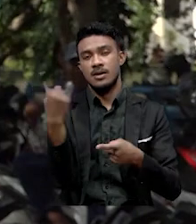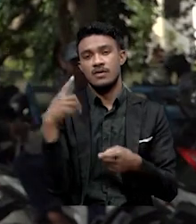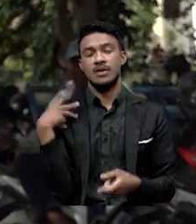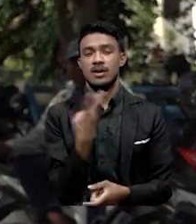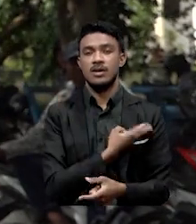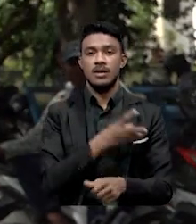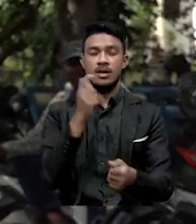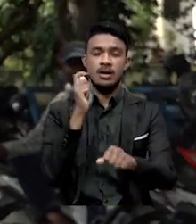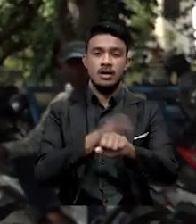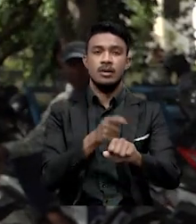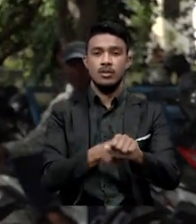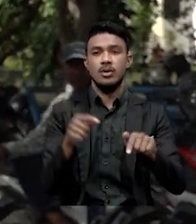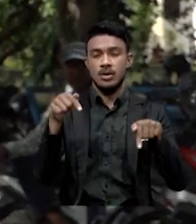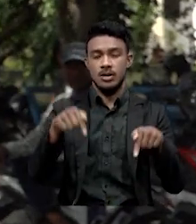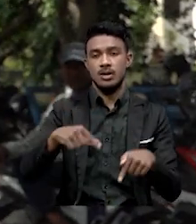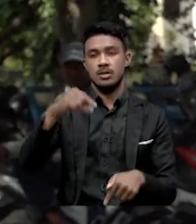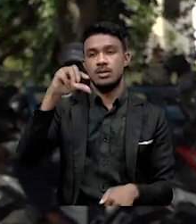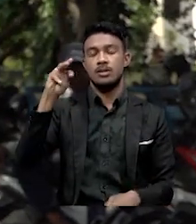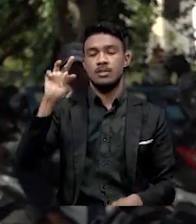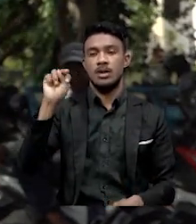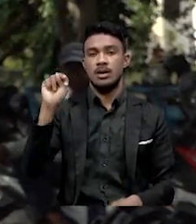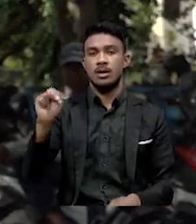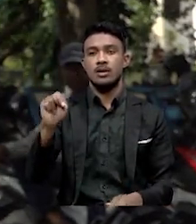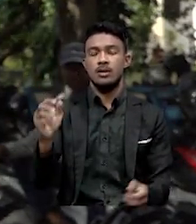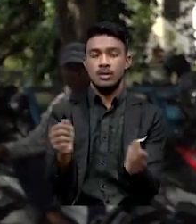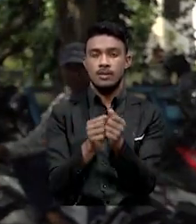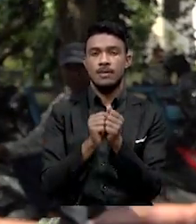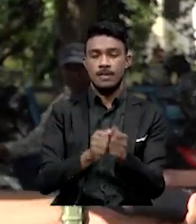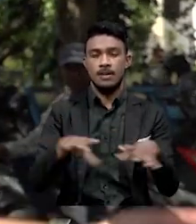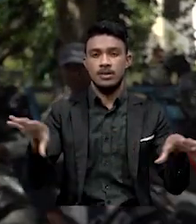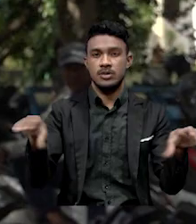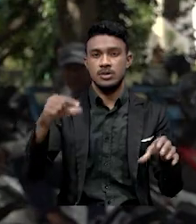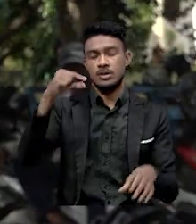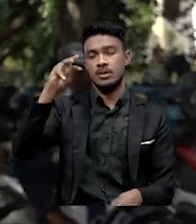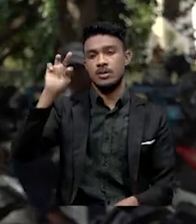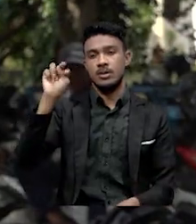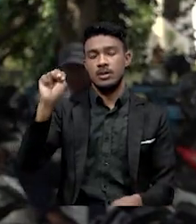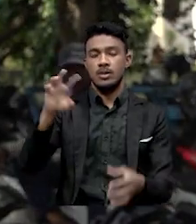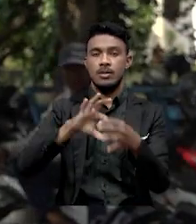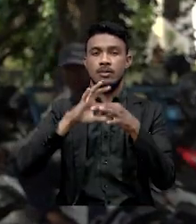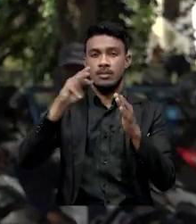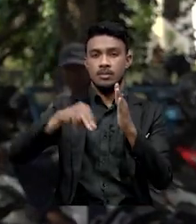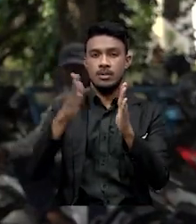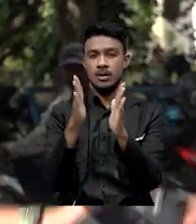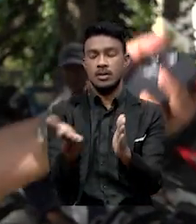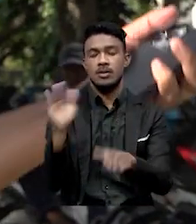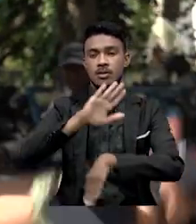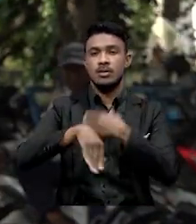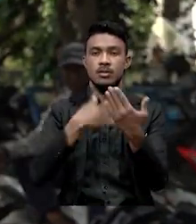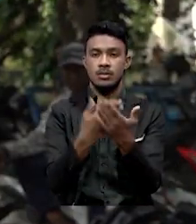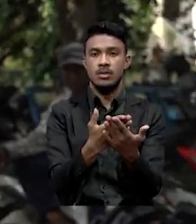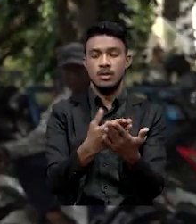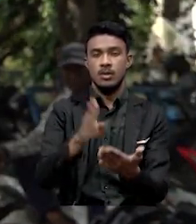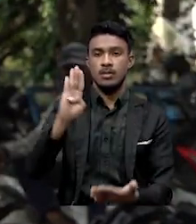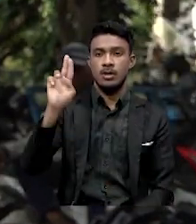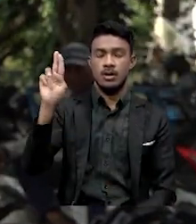dana, GMN ho istitu sangu totu, istitu sangu media sira, parceiro sira, patrocinador sira, benu, mai